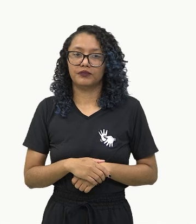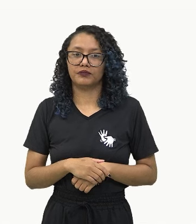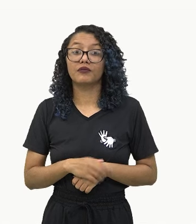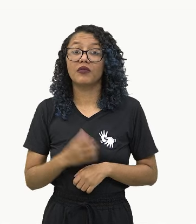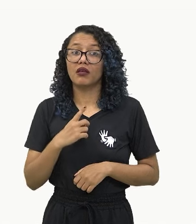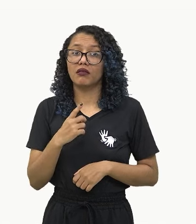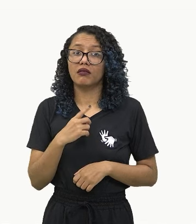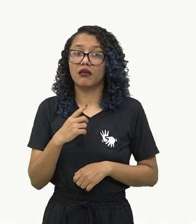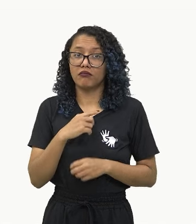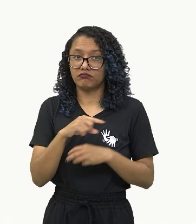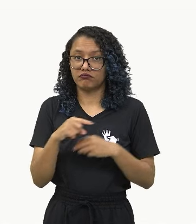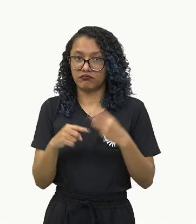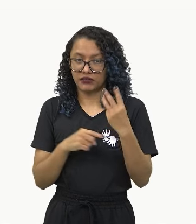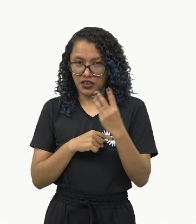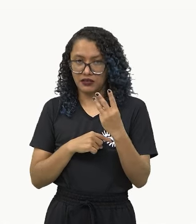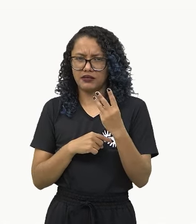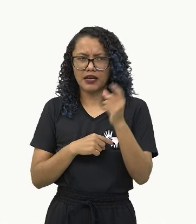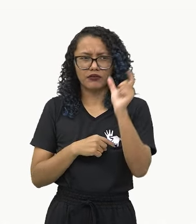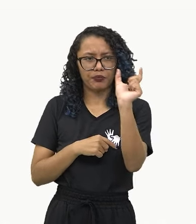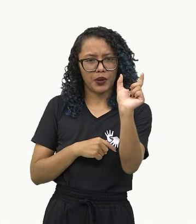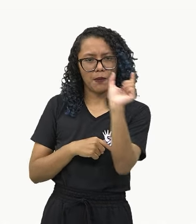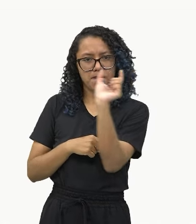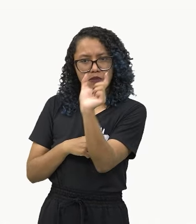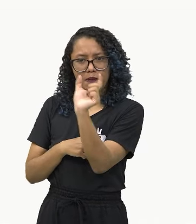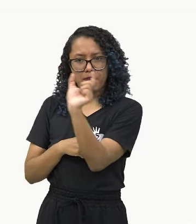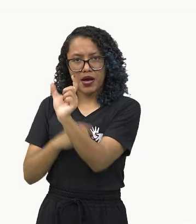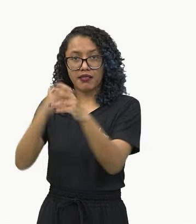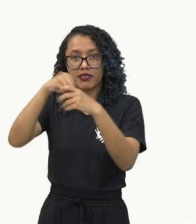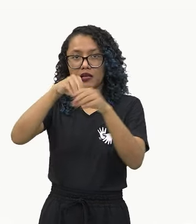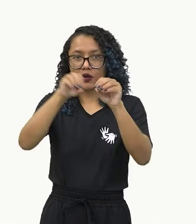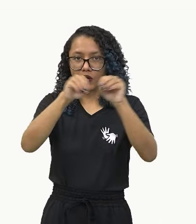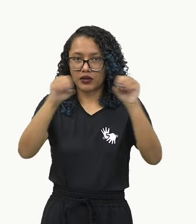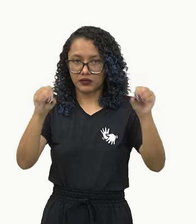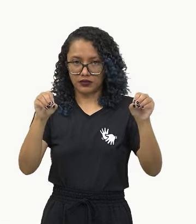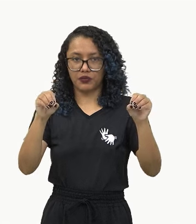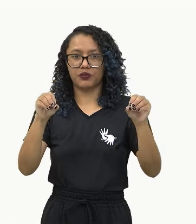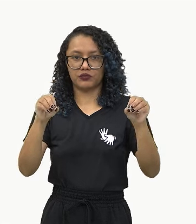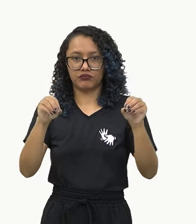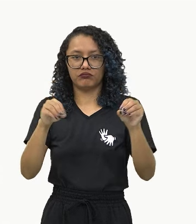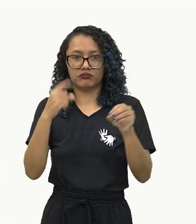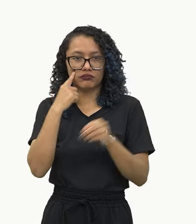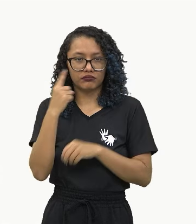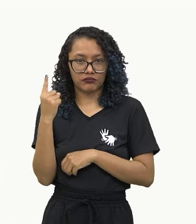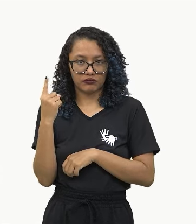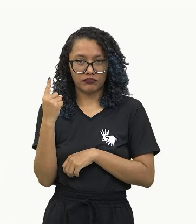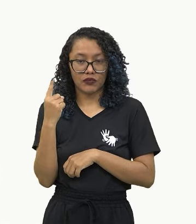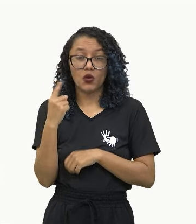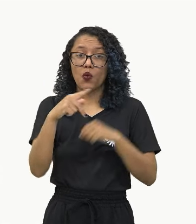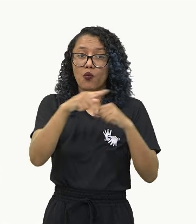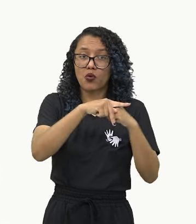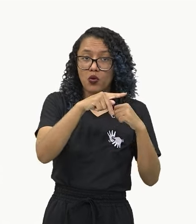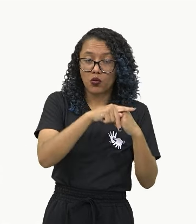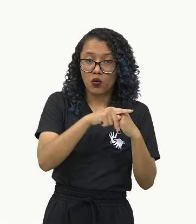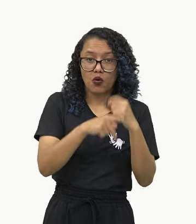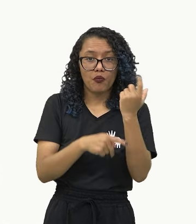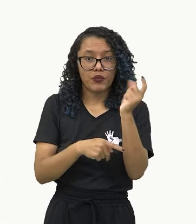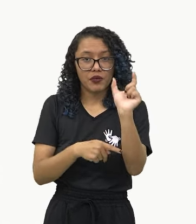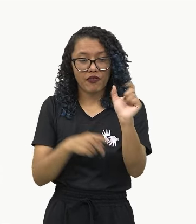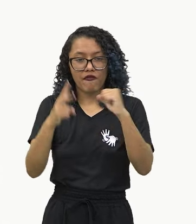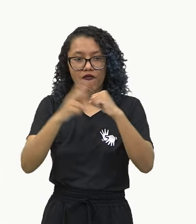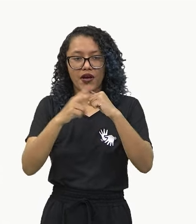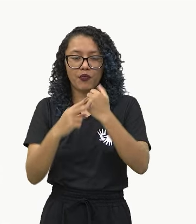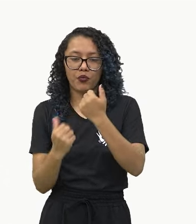três partes. 1, 2, 3. Pronome pessoal, verbo auxiliar